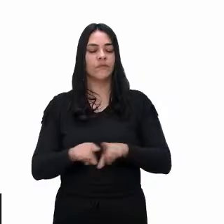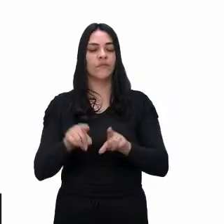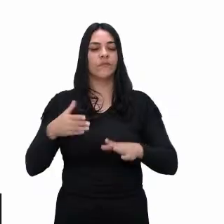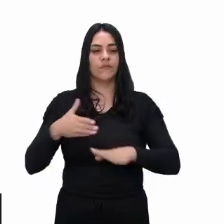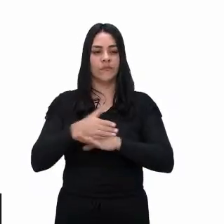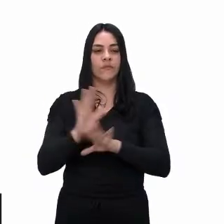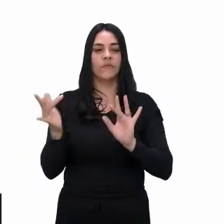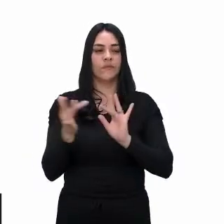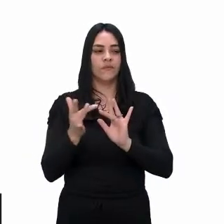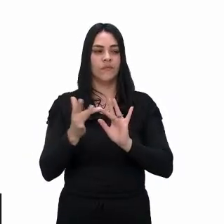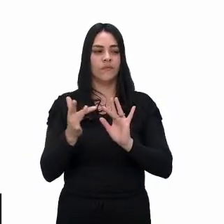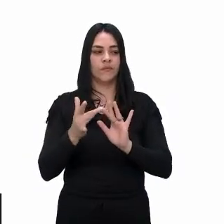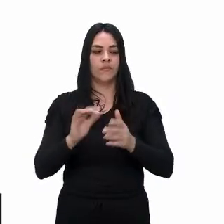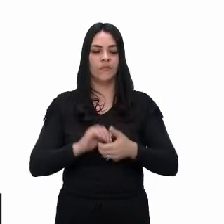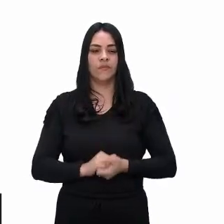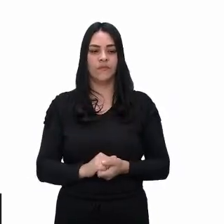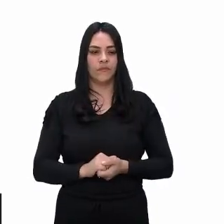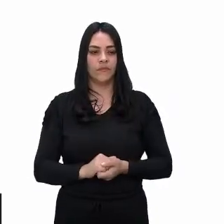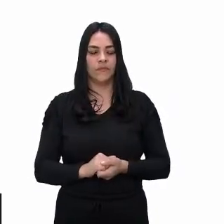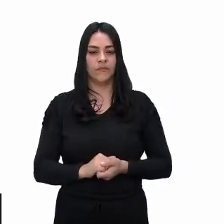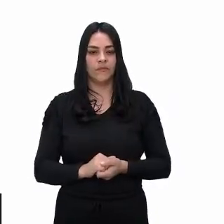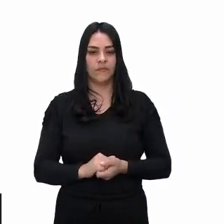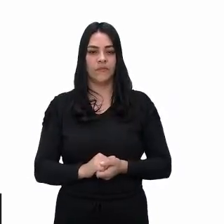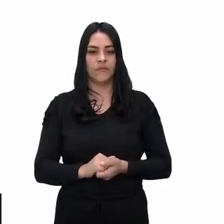em contato com as cooperativas e foi